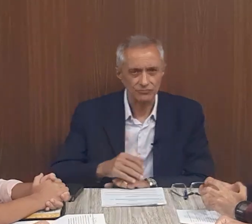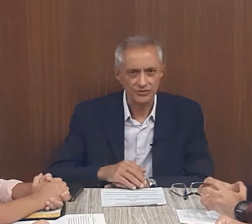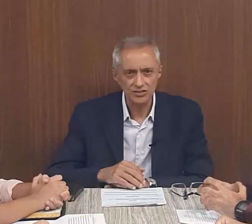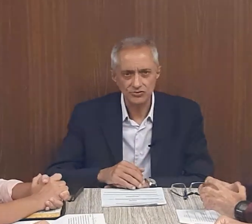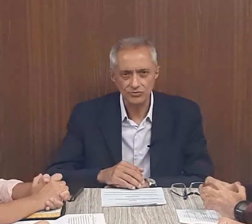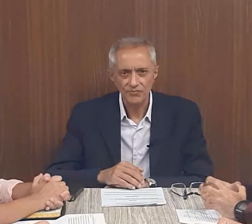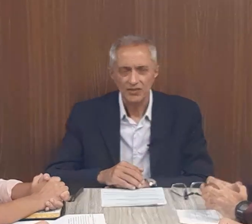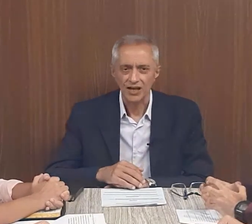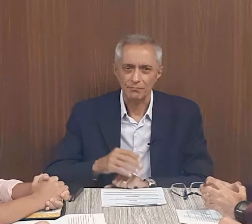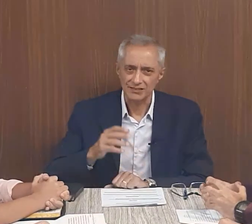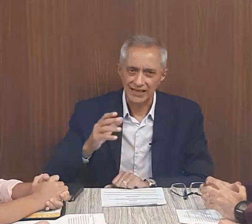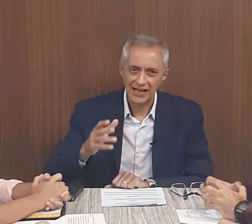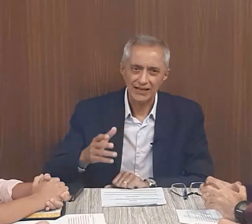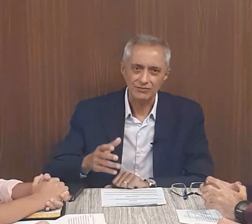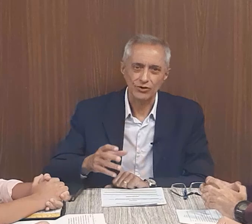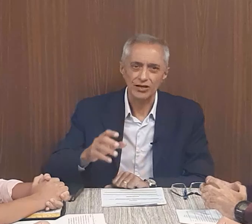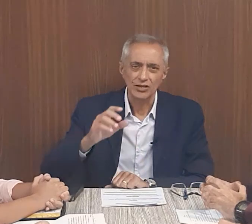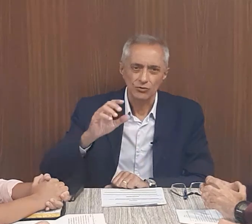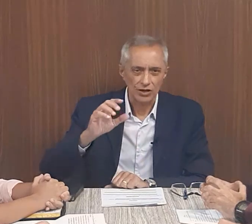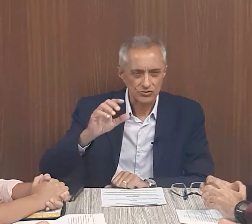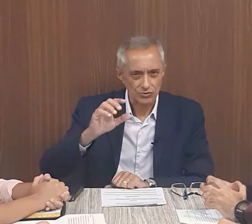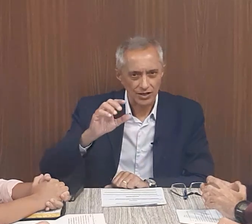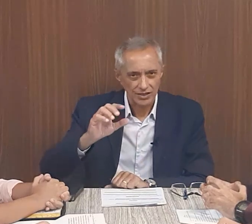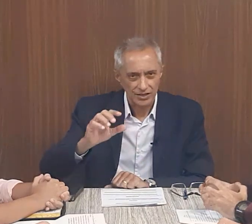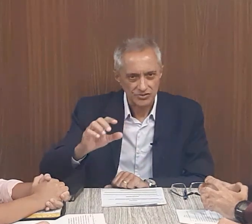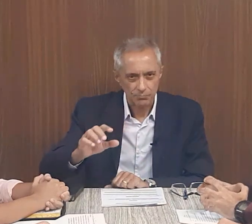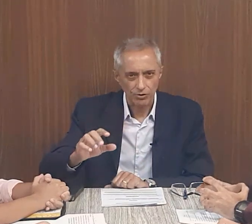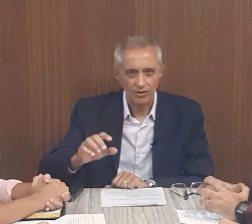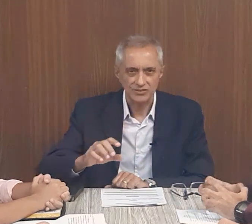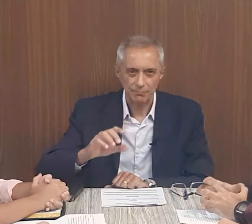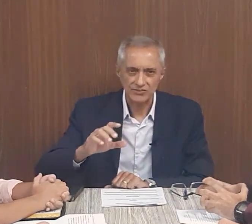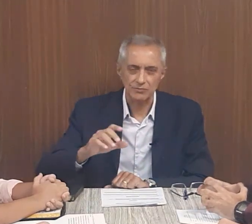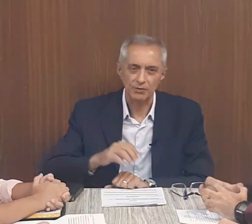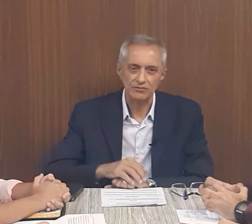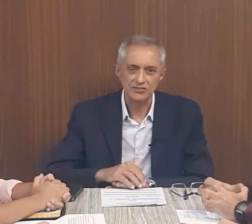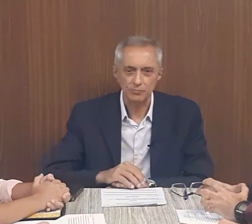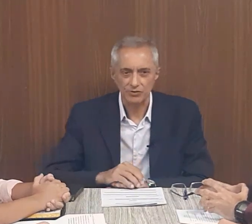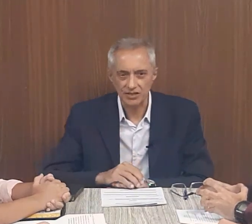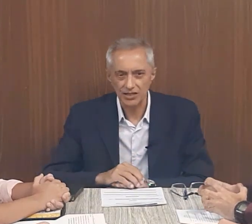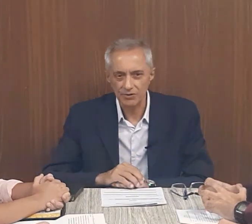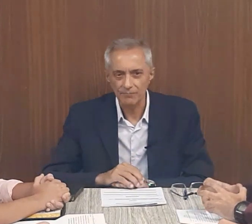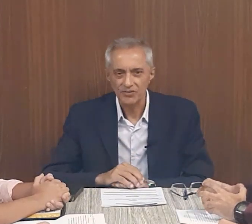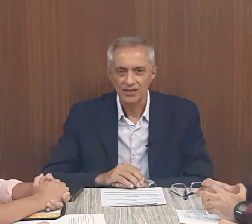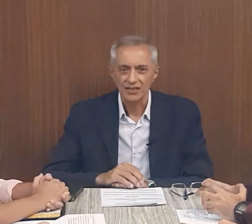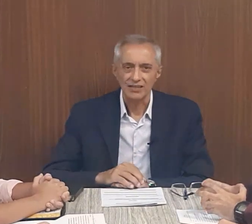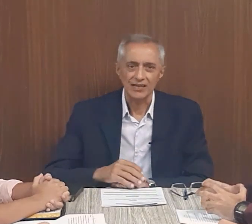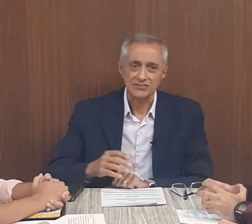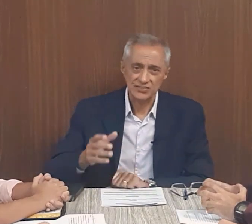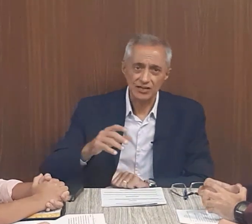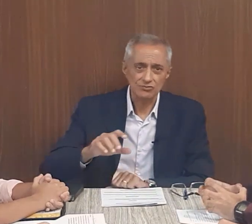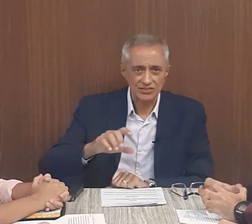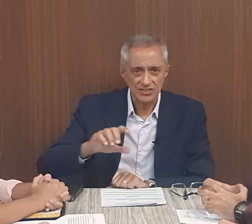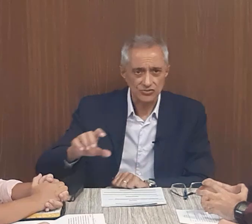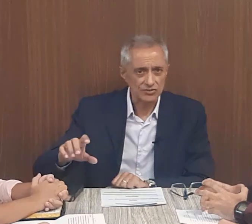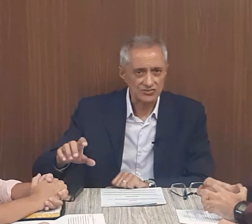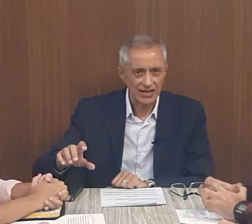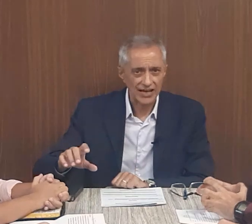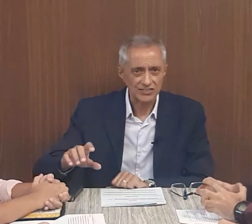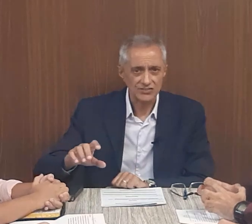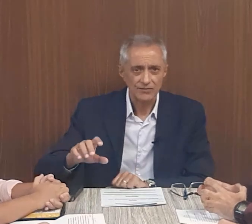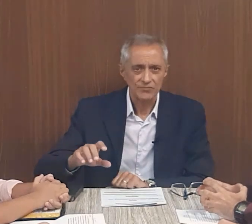gravar o seu vídeo, a mandar, não é, a sua resposta, participando desse programa. Siga-nos nas